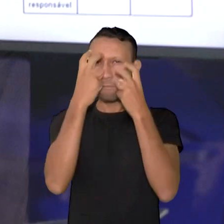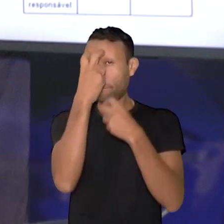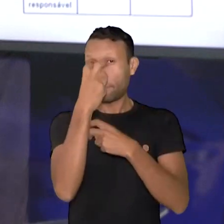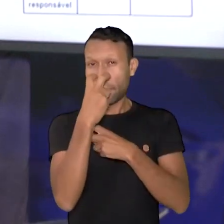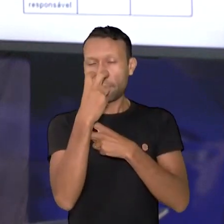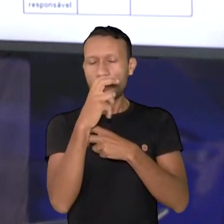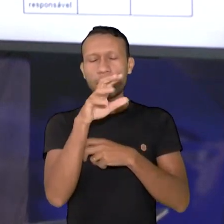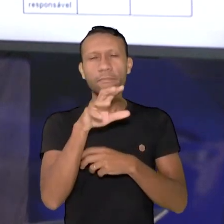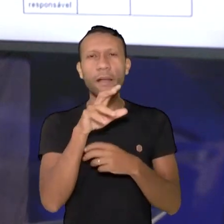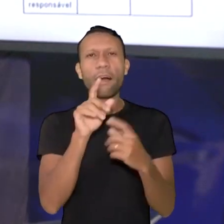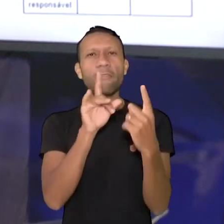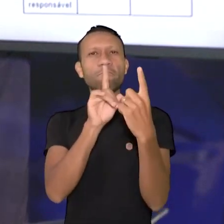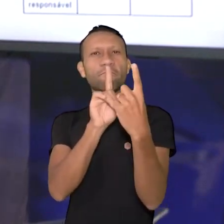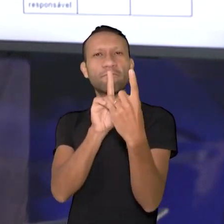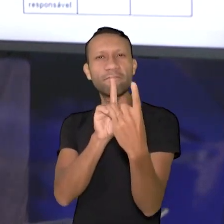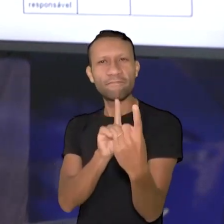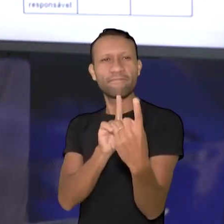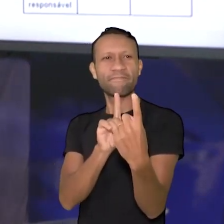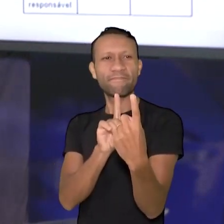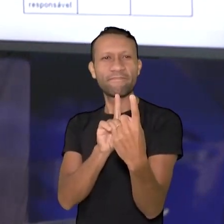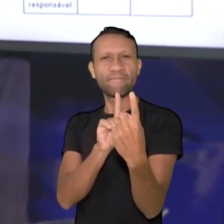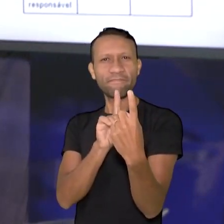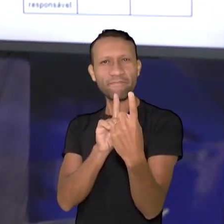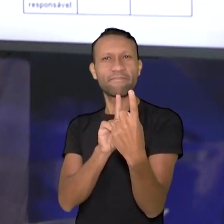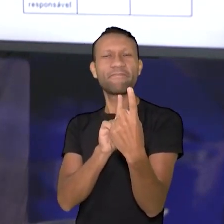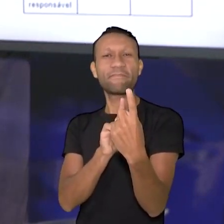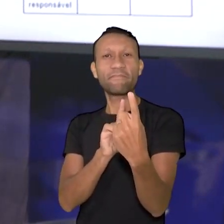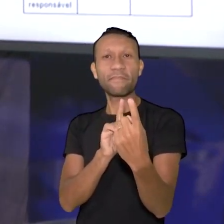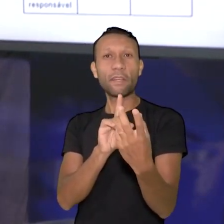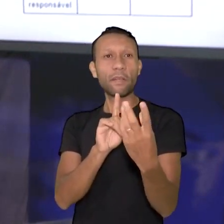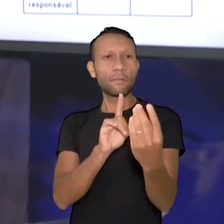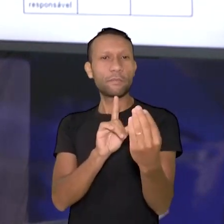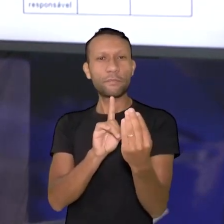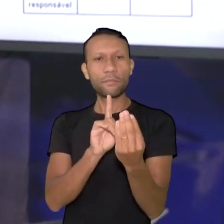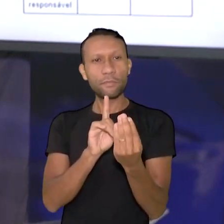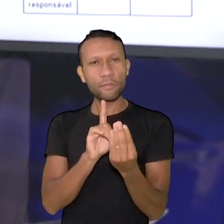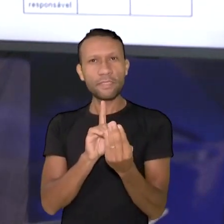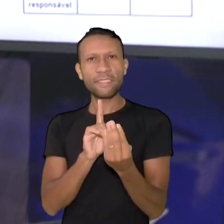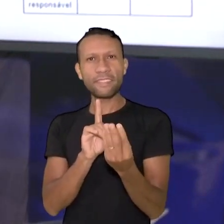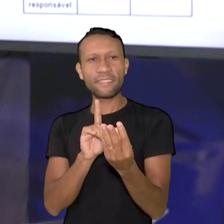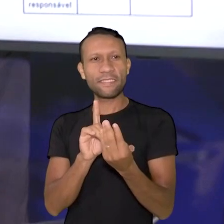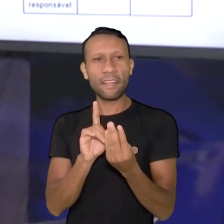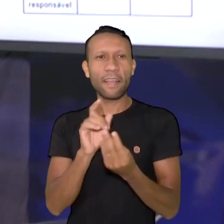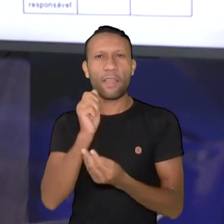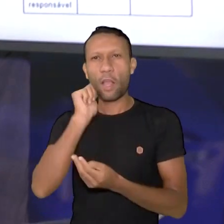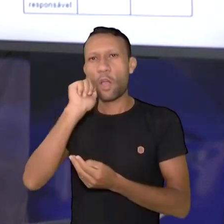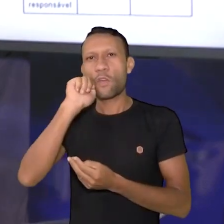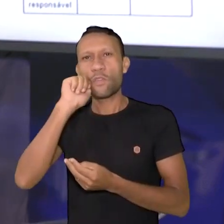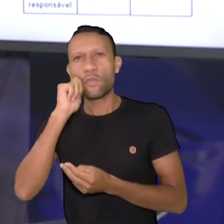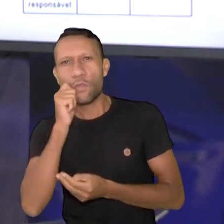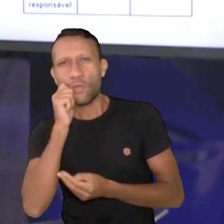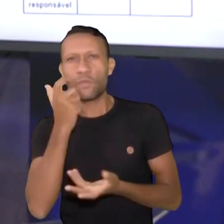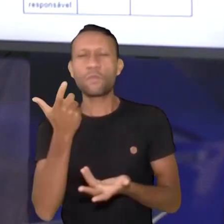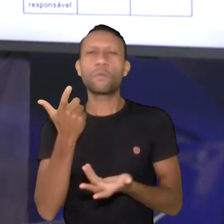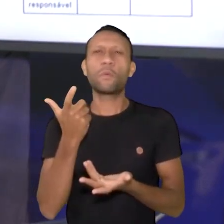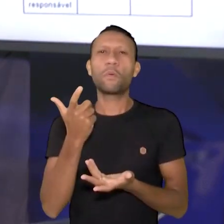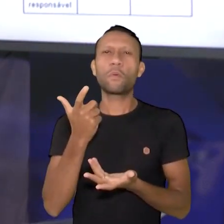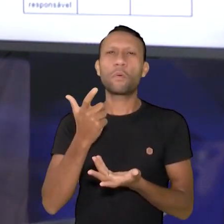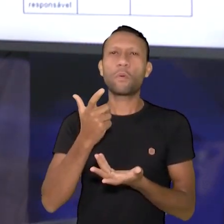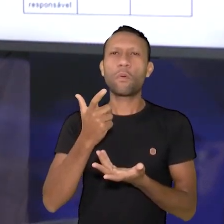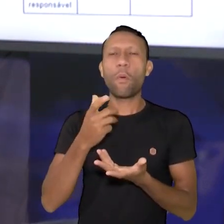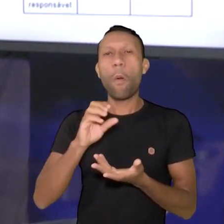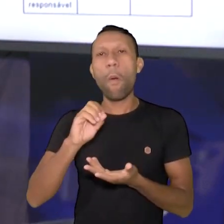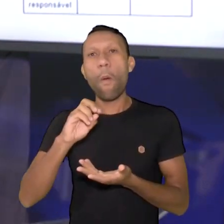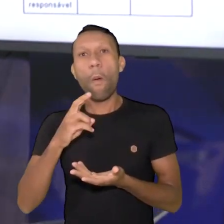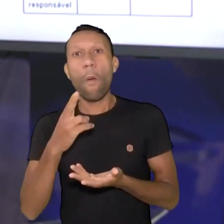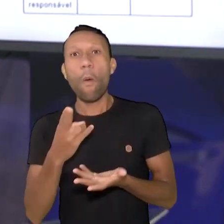pega o responsável e pede para ele trazer algumas coisas para você. Como, por exemplo, ó, suco, alimentos pastosos ou